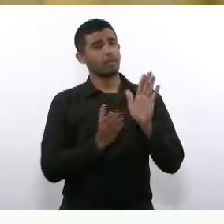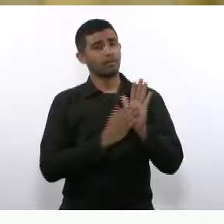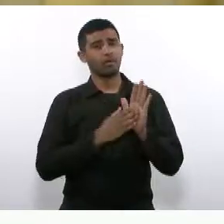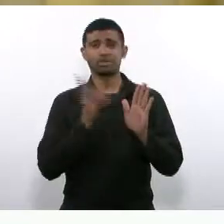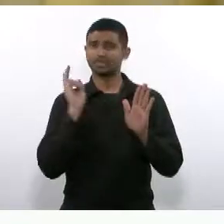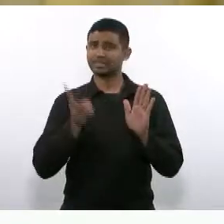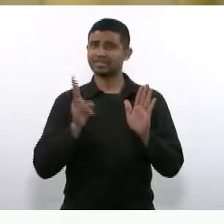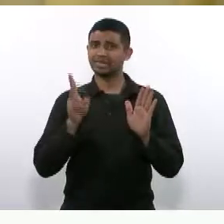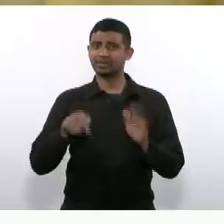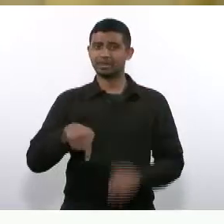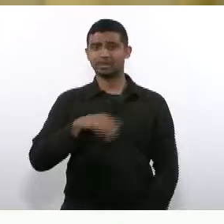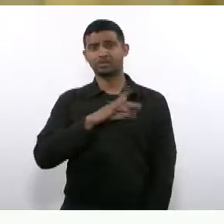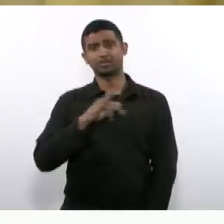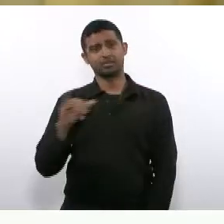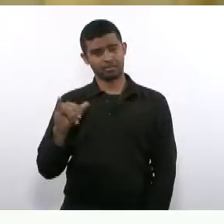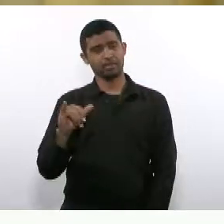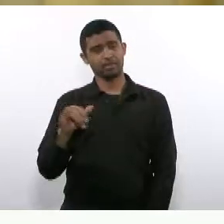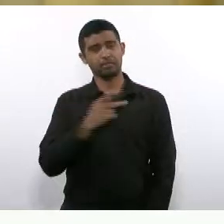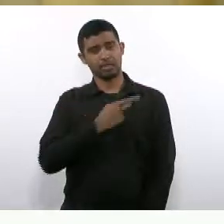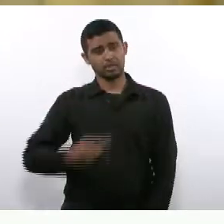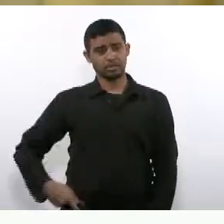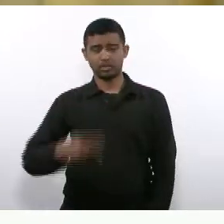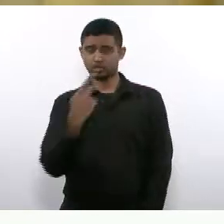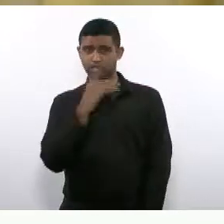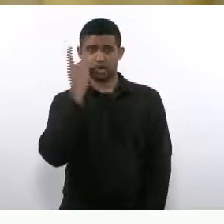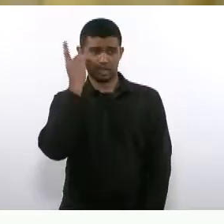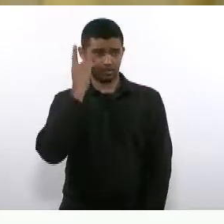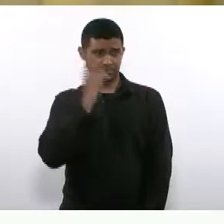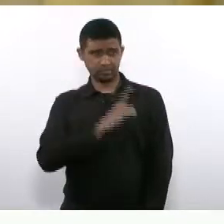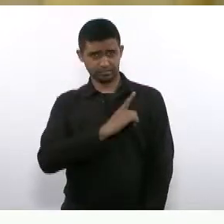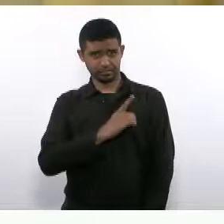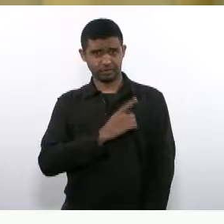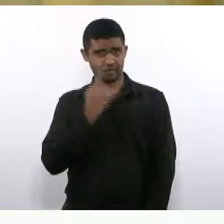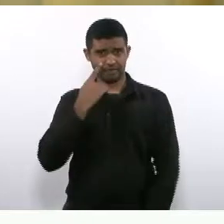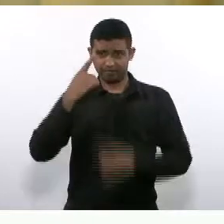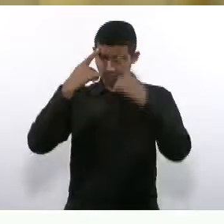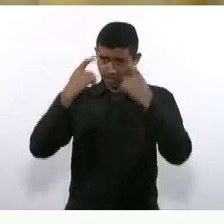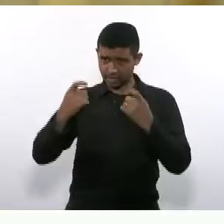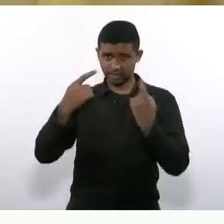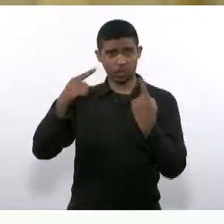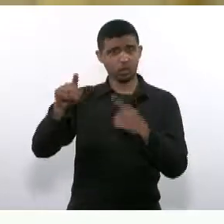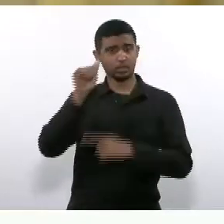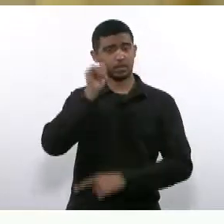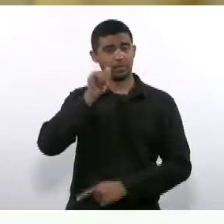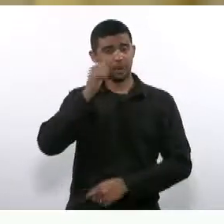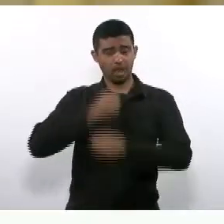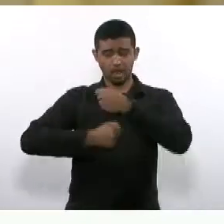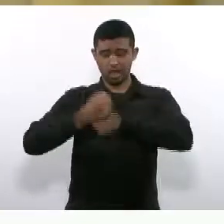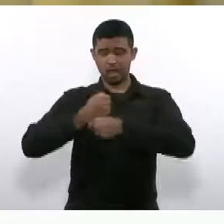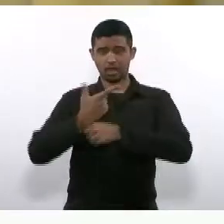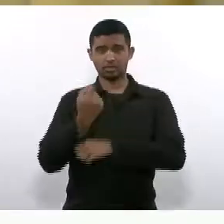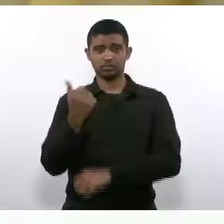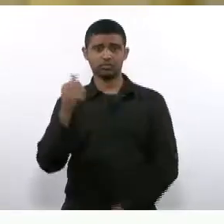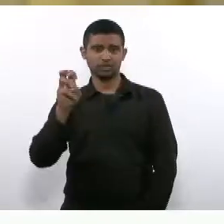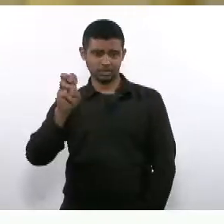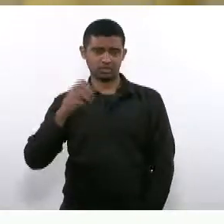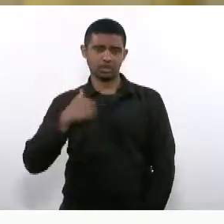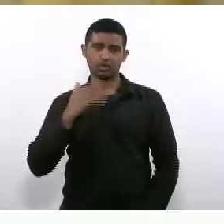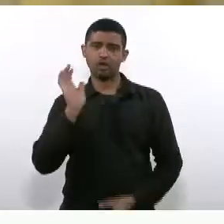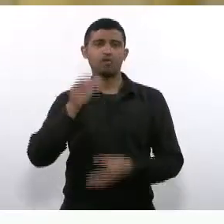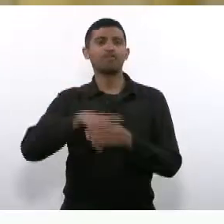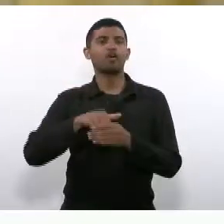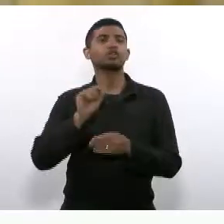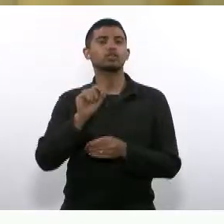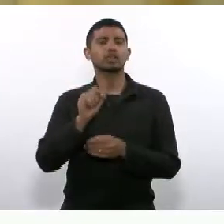nossa CPI, né, presidida também pela deputada Marta, que foi a de violência contra a mulher em 2015. Então, o meu voto é por não